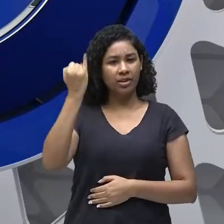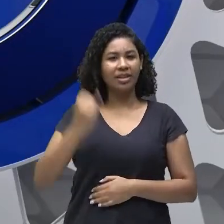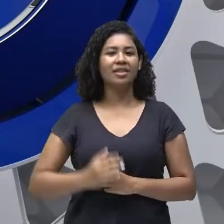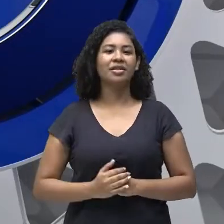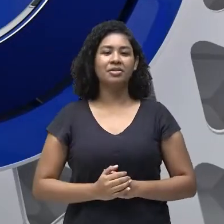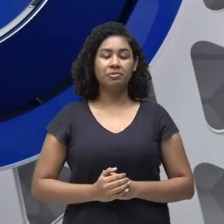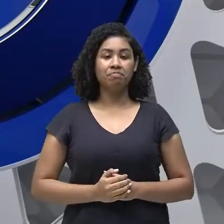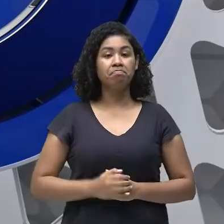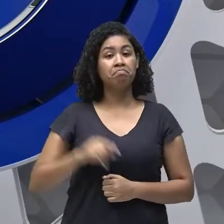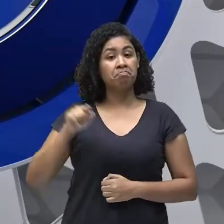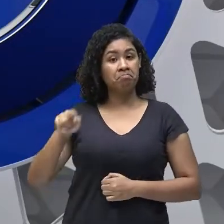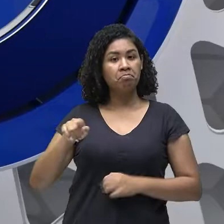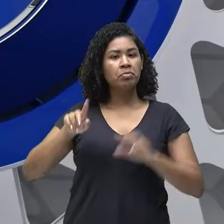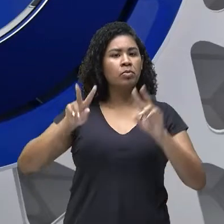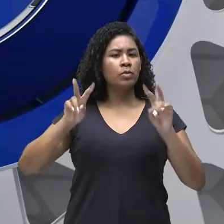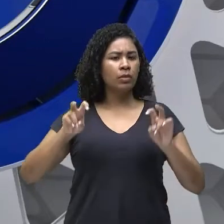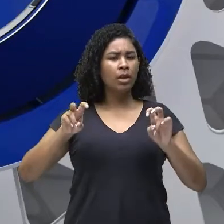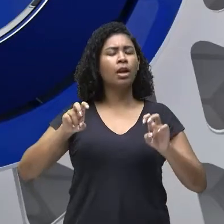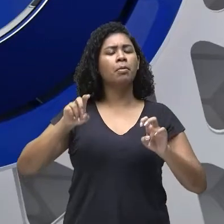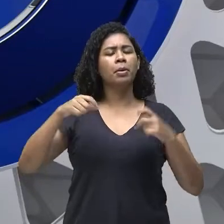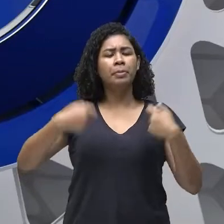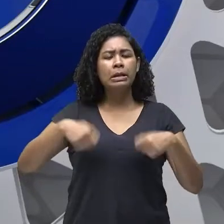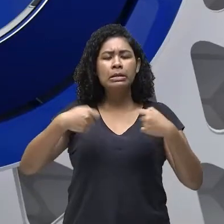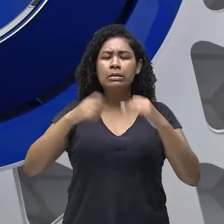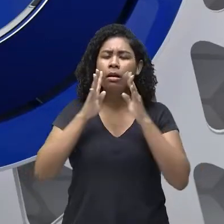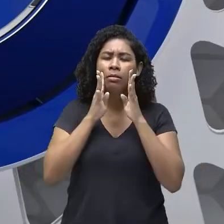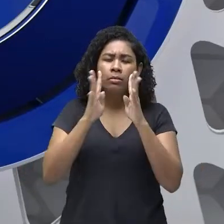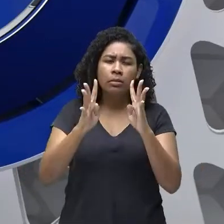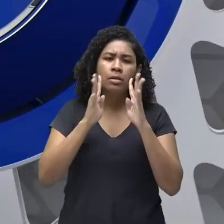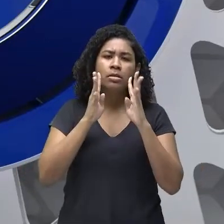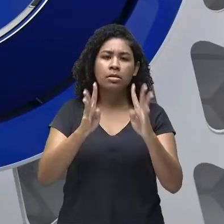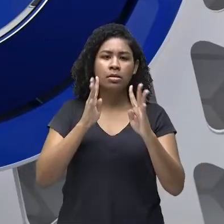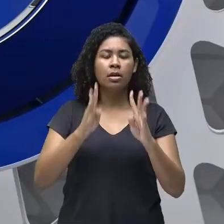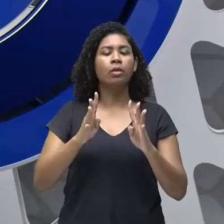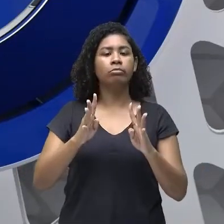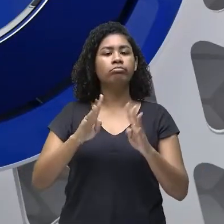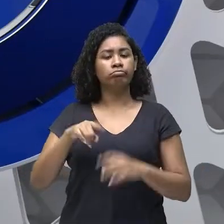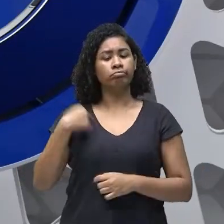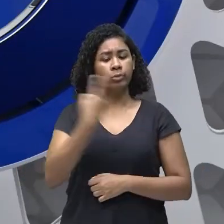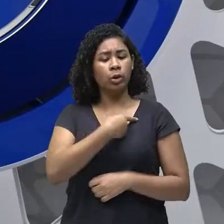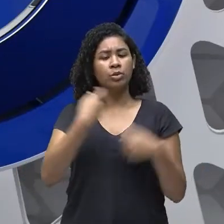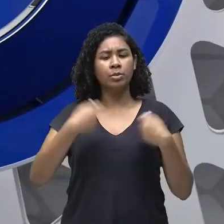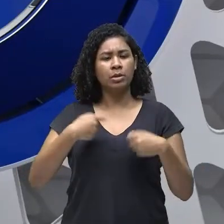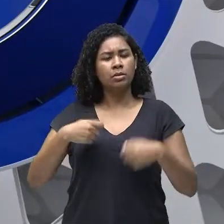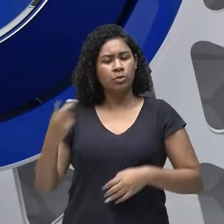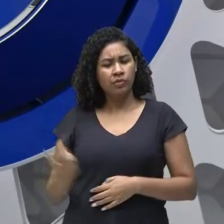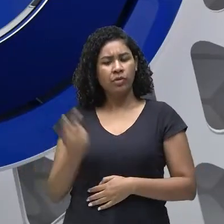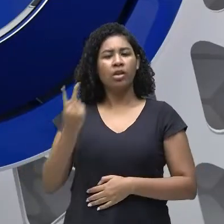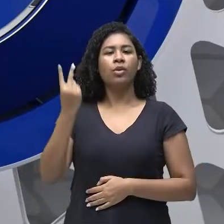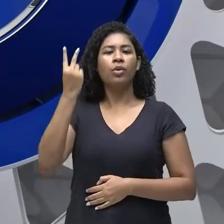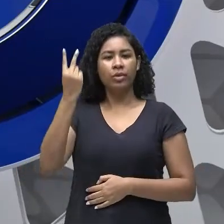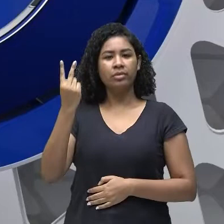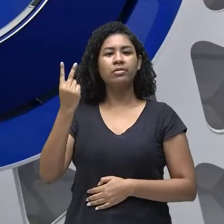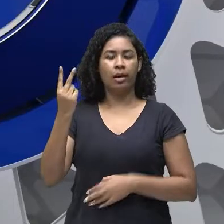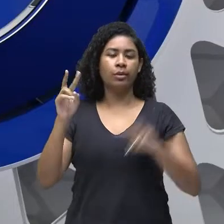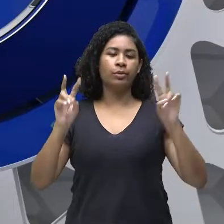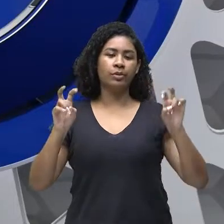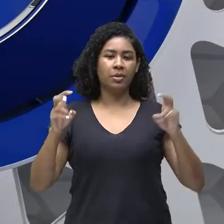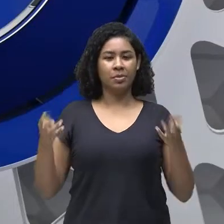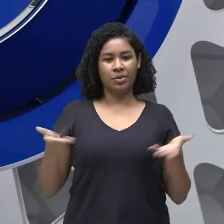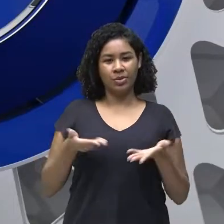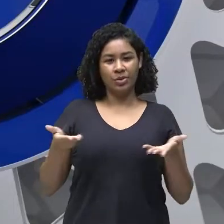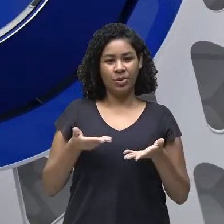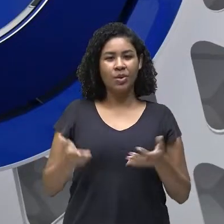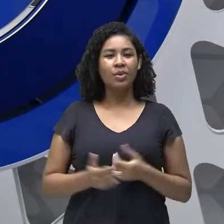assunto que ele requer muita atenção e que a gente dê a devida importância para ele, tá bom? Então, vamos ver